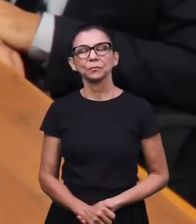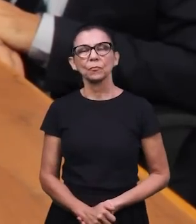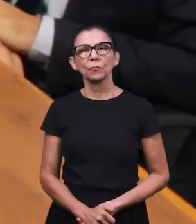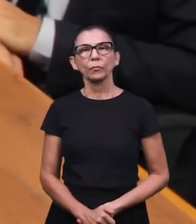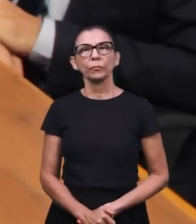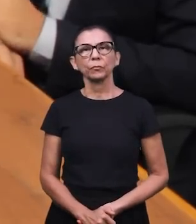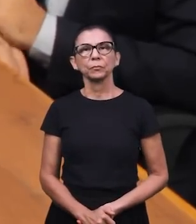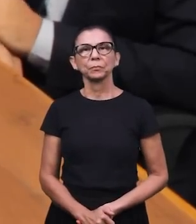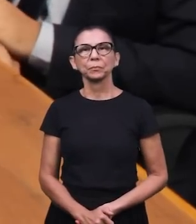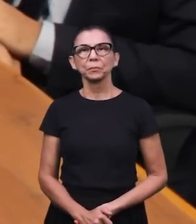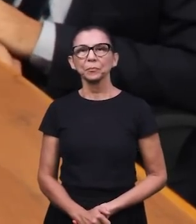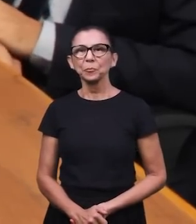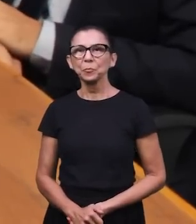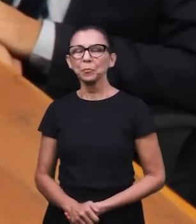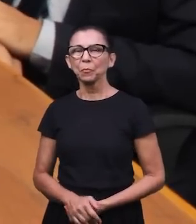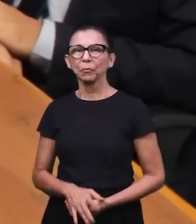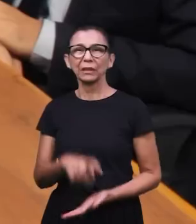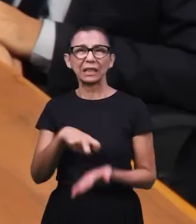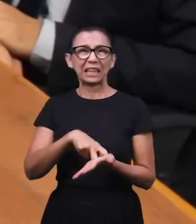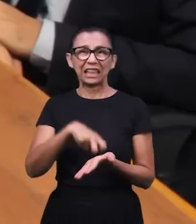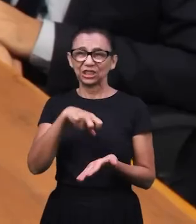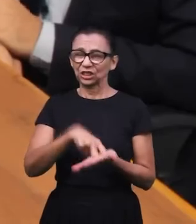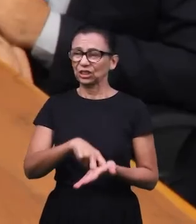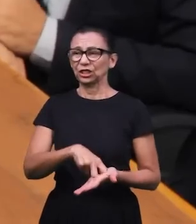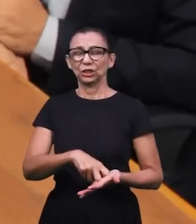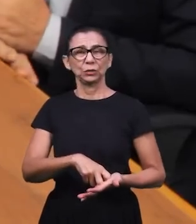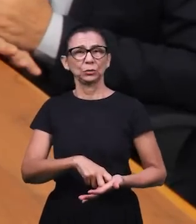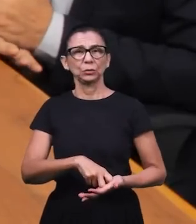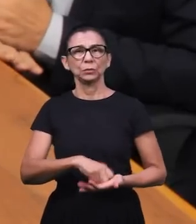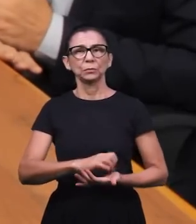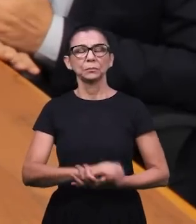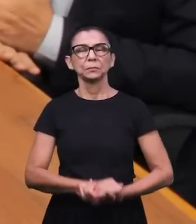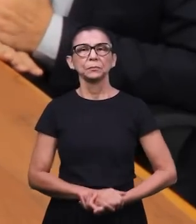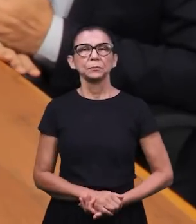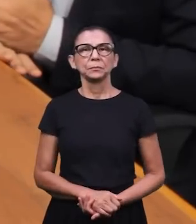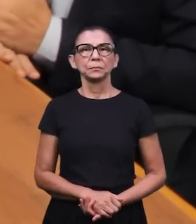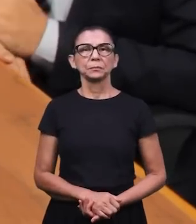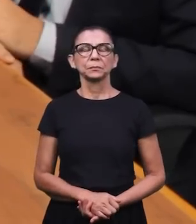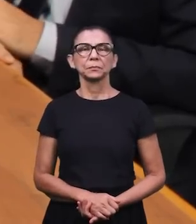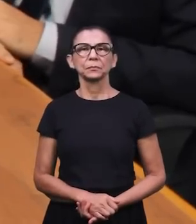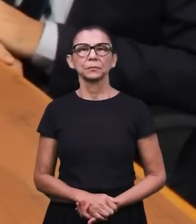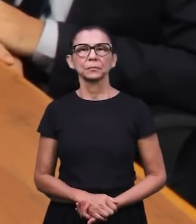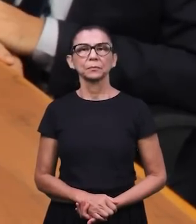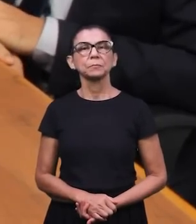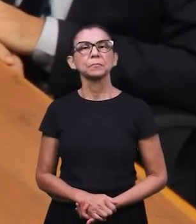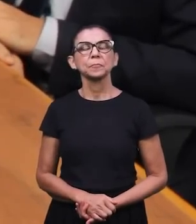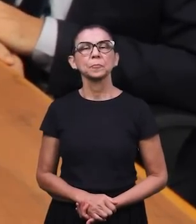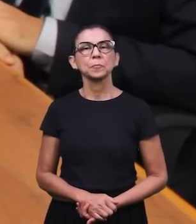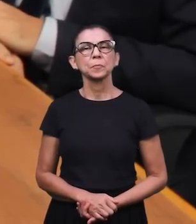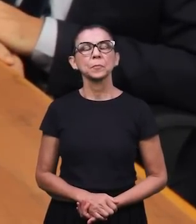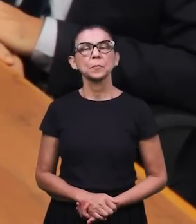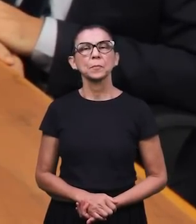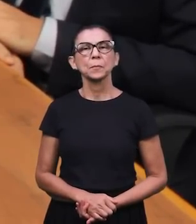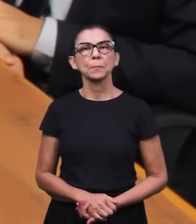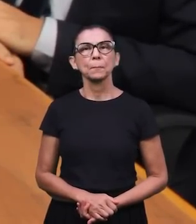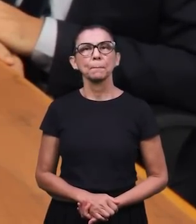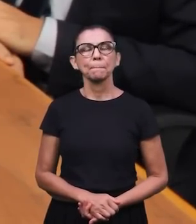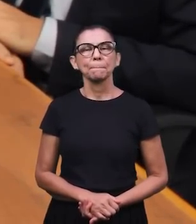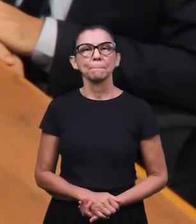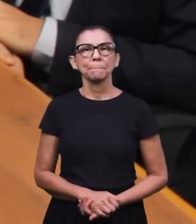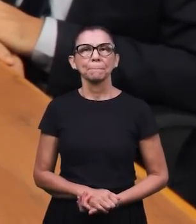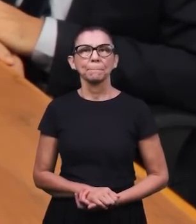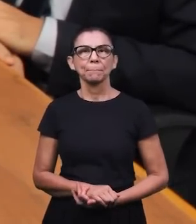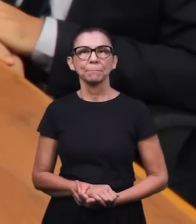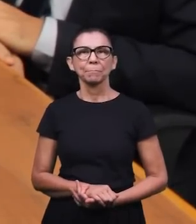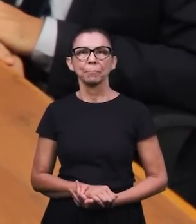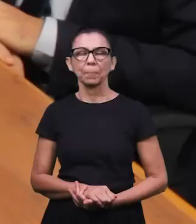coisas. Muito bem. Agora você falou sobre castigo exagerado. Como é que então a gente deve estabelecer os limites para os nossos filhos? Então, olha só, é o que eu